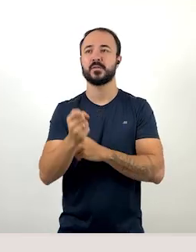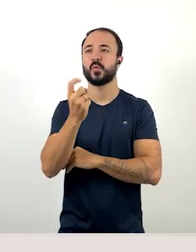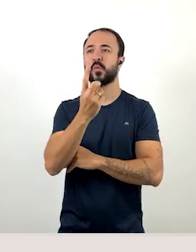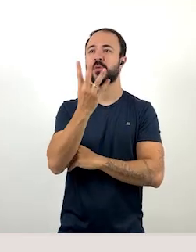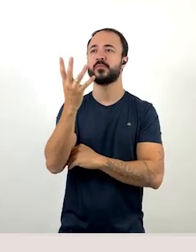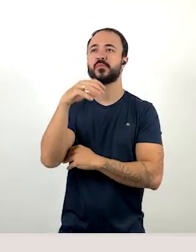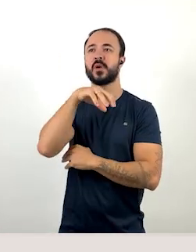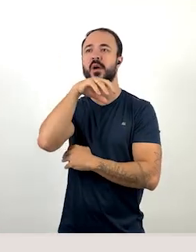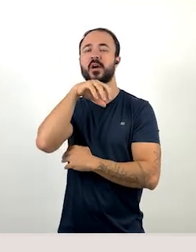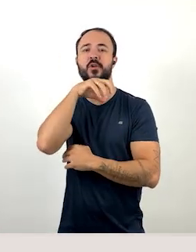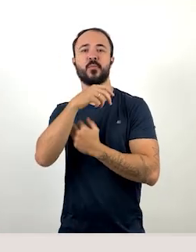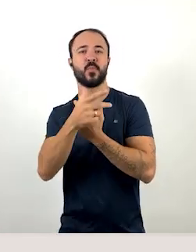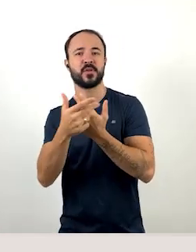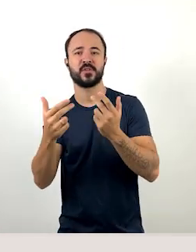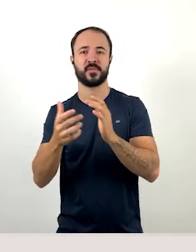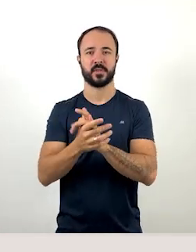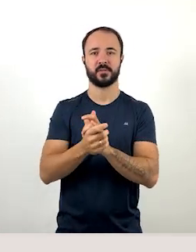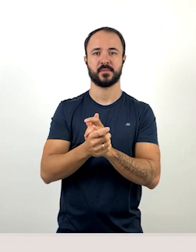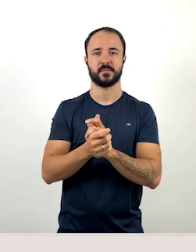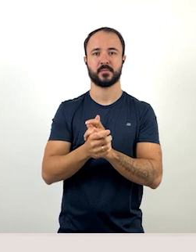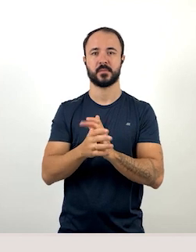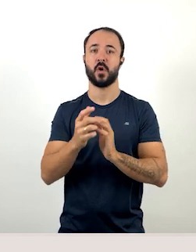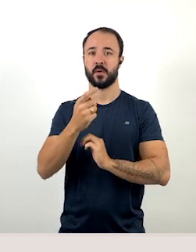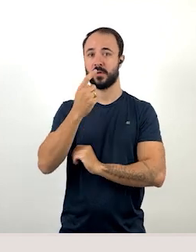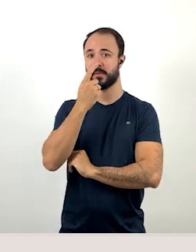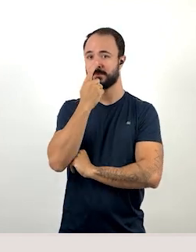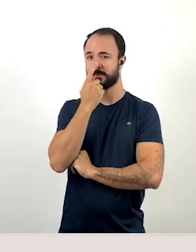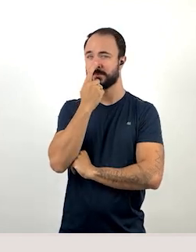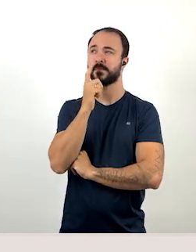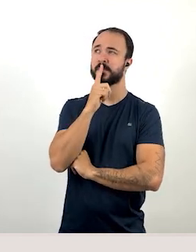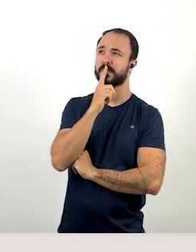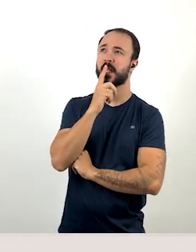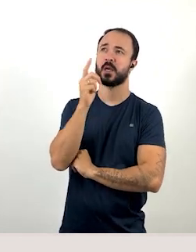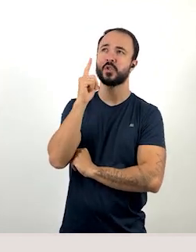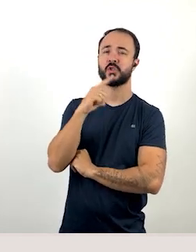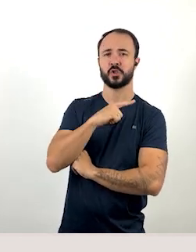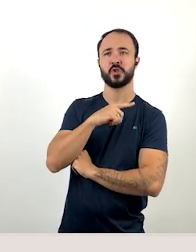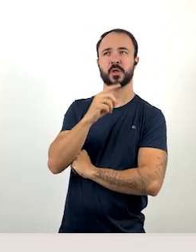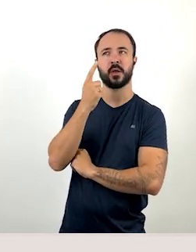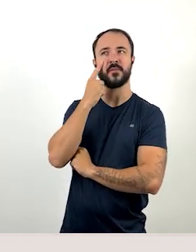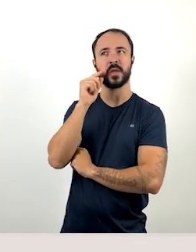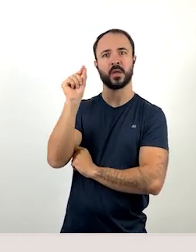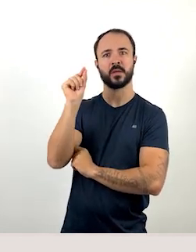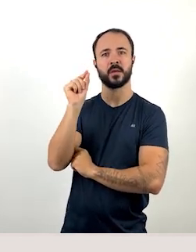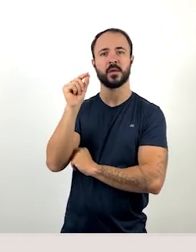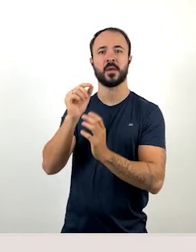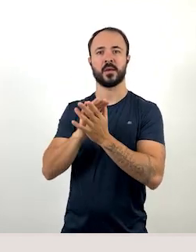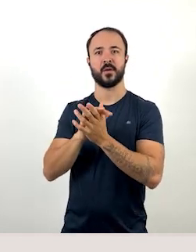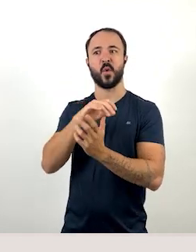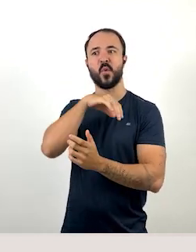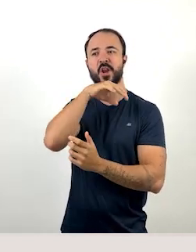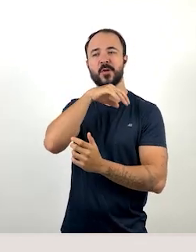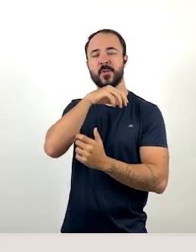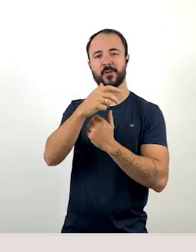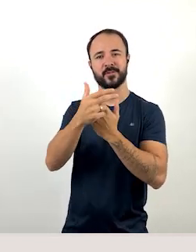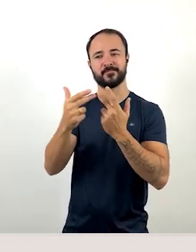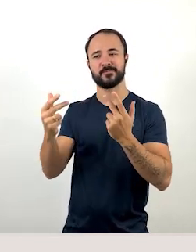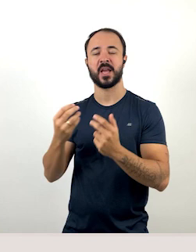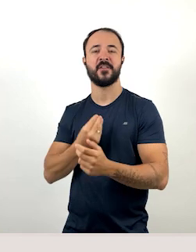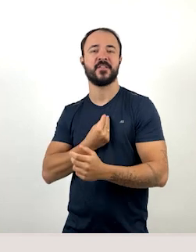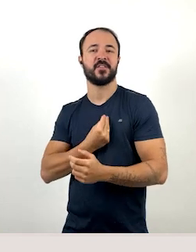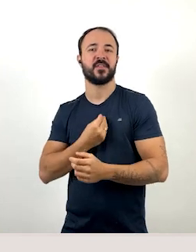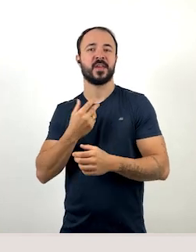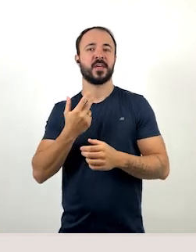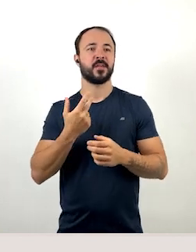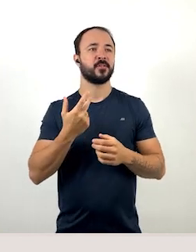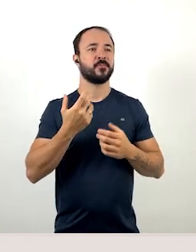tinha um animal que estava vivendo nessa região, uma região ampla que ele estava anteriormente, e quando ele está